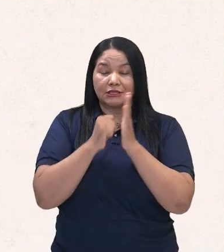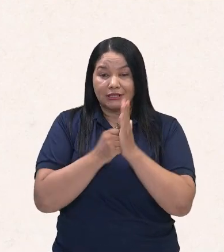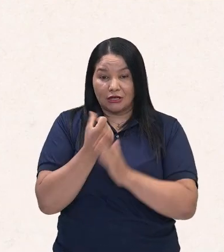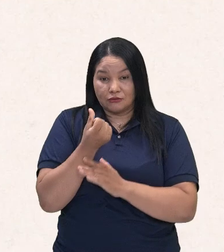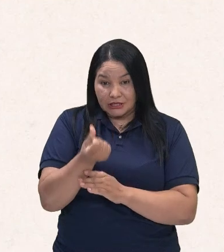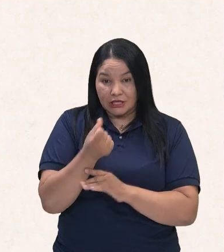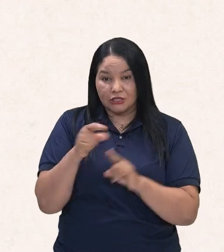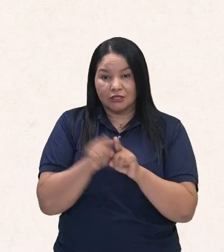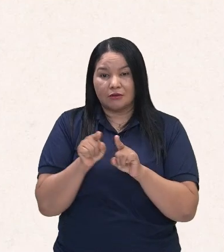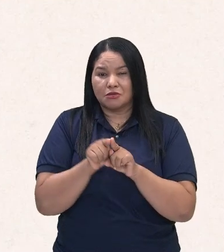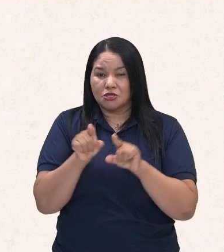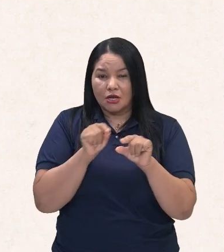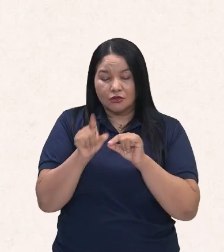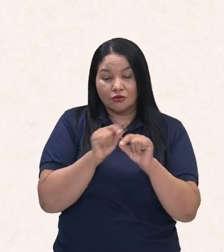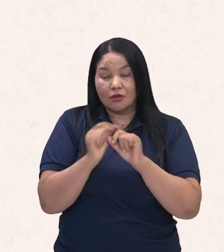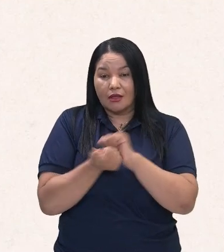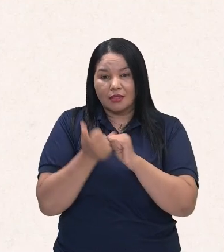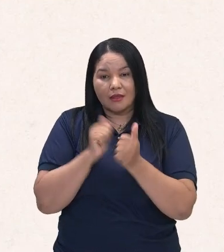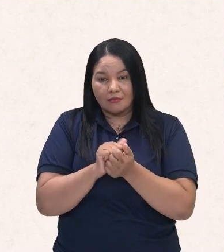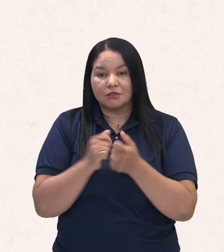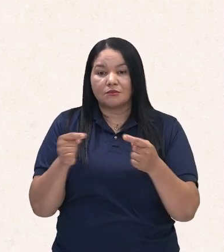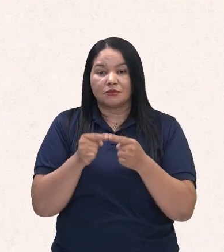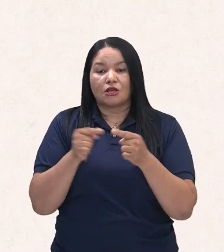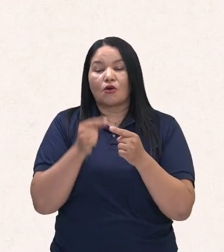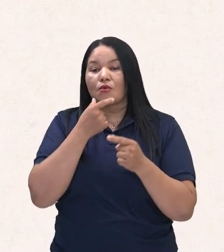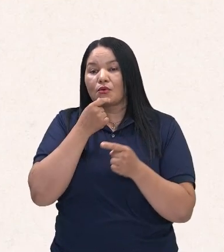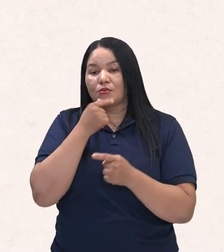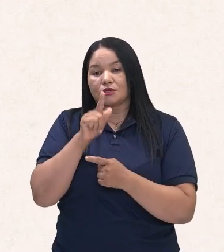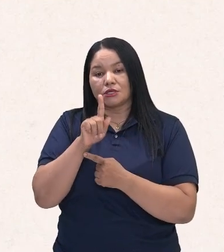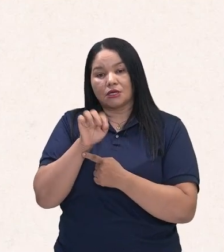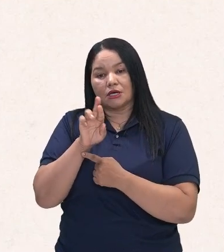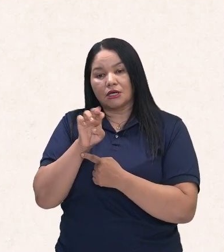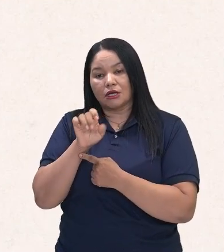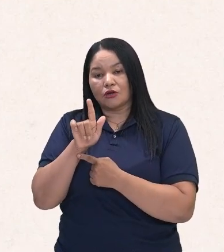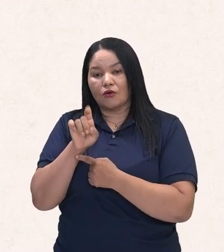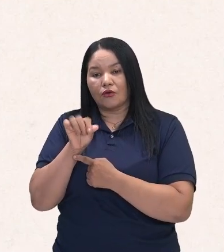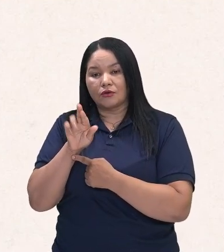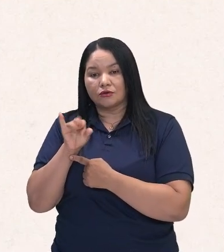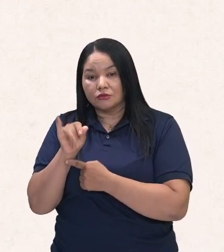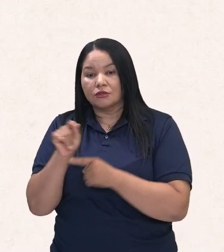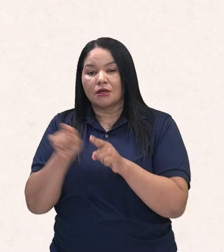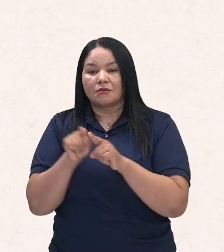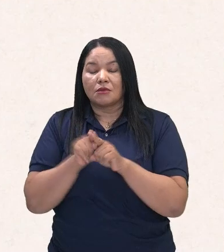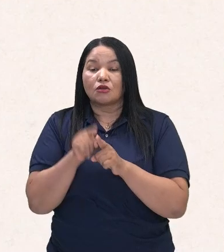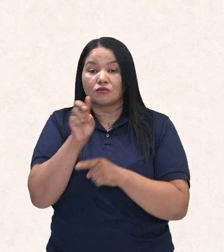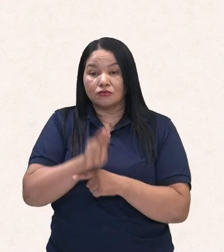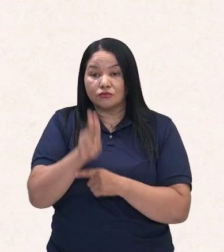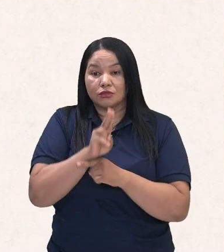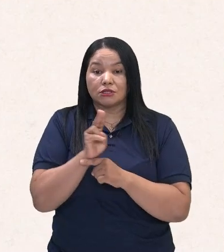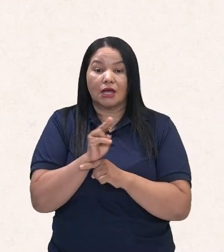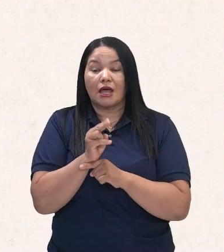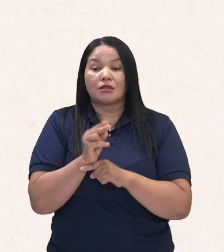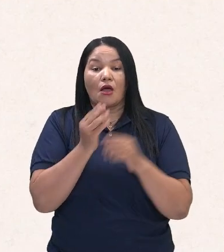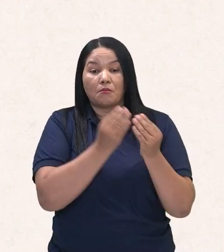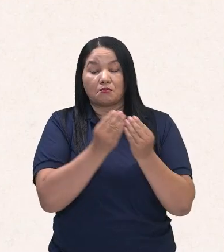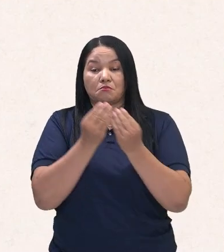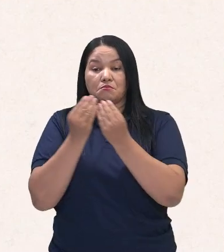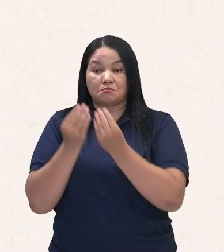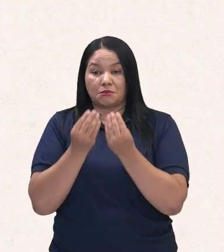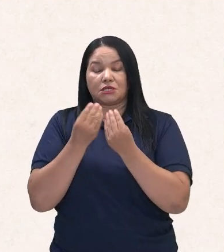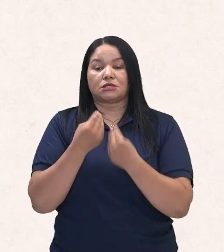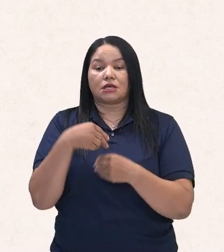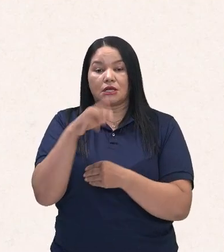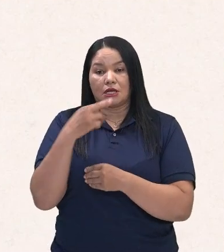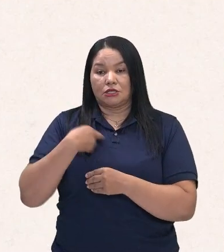foram selecionados e adaptados por Gregório Magno, que foram utilizadas em celebrações religiosas católicas. E você